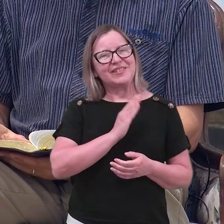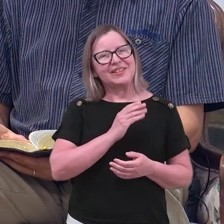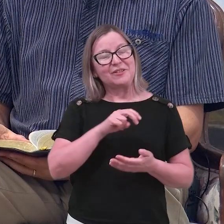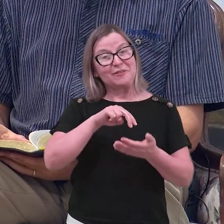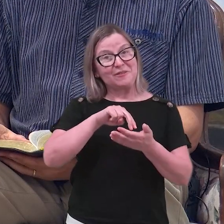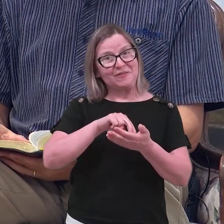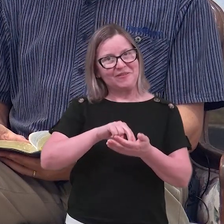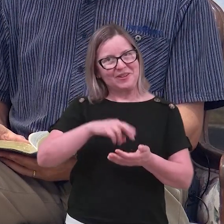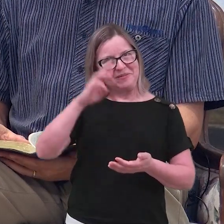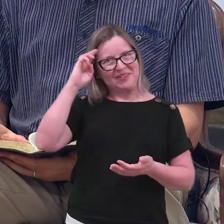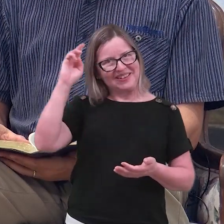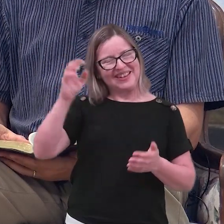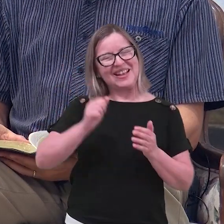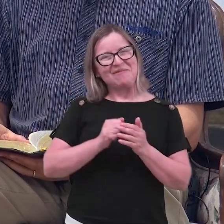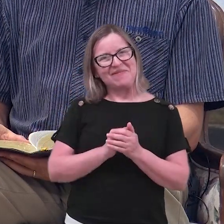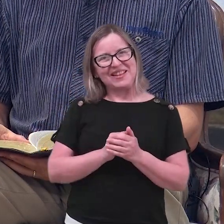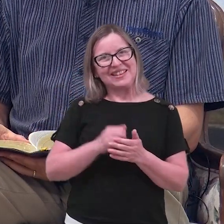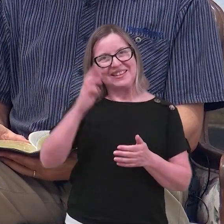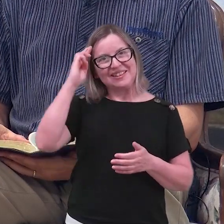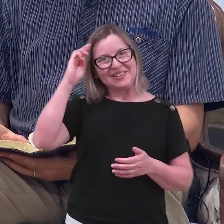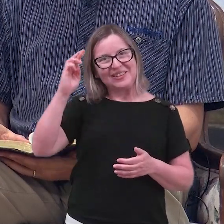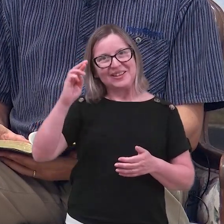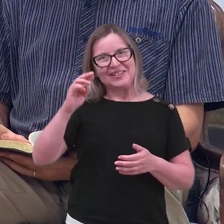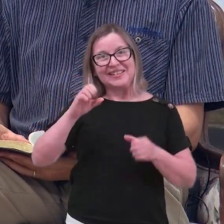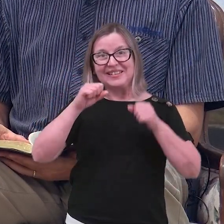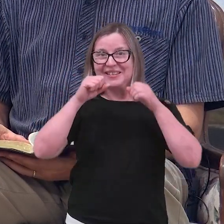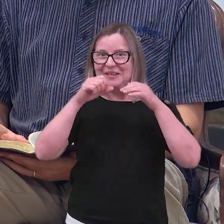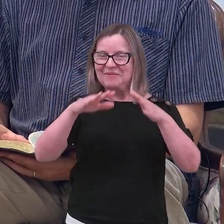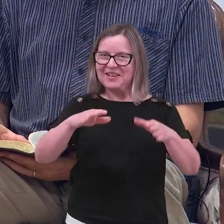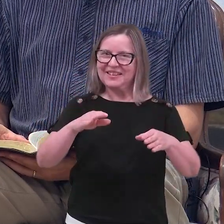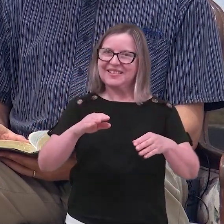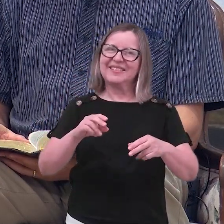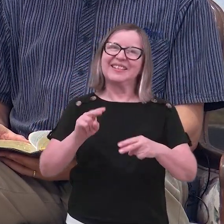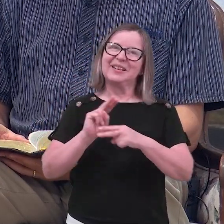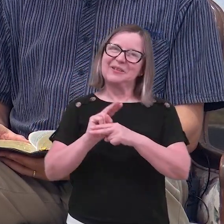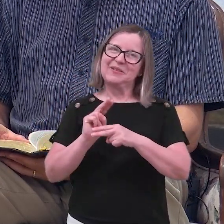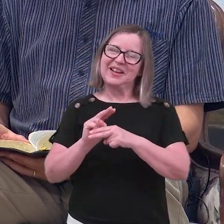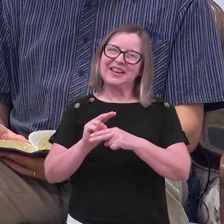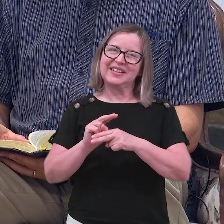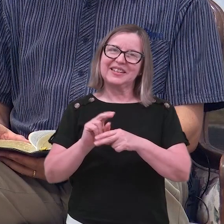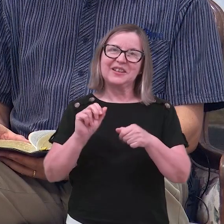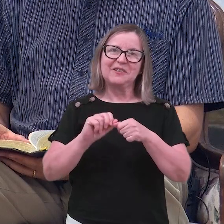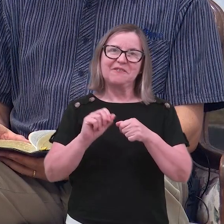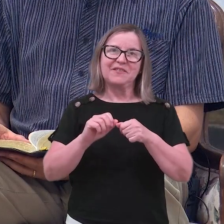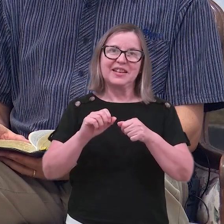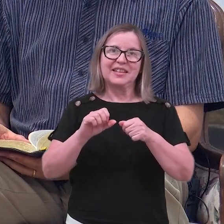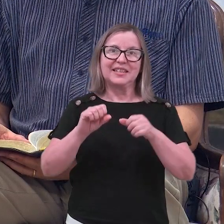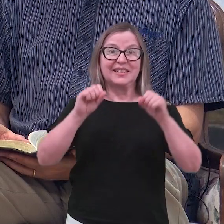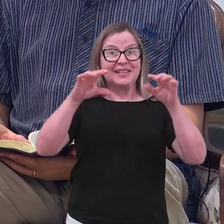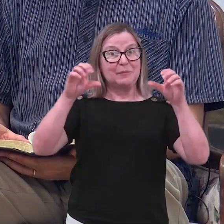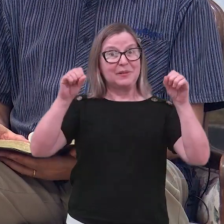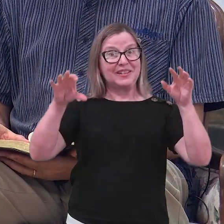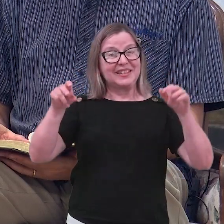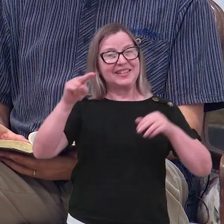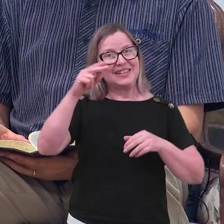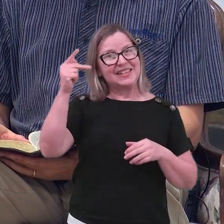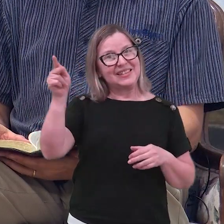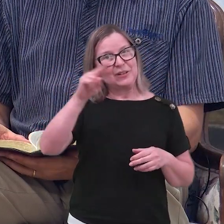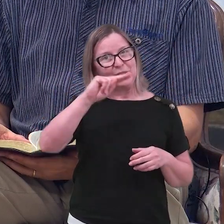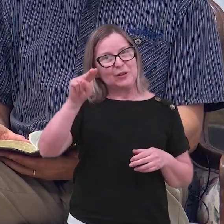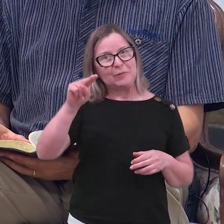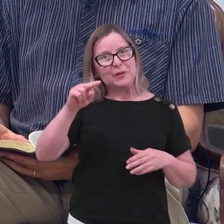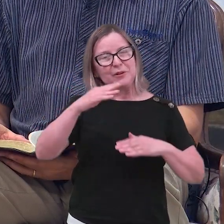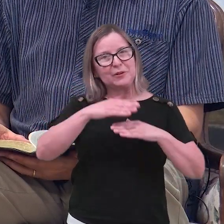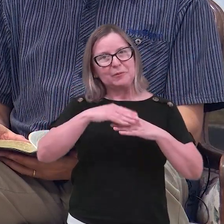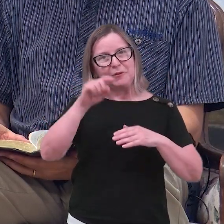firmado no Senhor. Amém. Que o Senhor te abençoe e te guarde, que o Senhor faça resplandecer o seu nome sobre você,